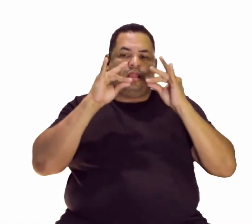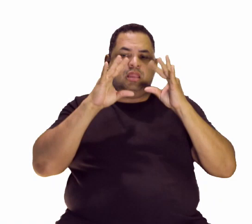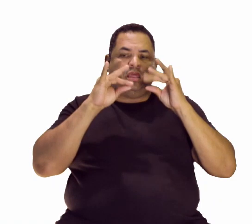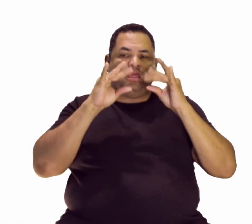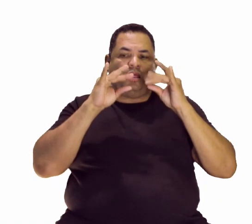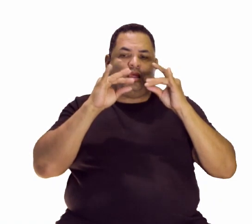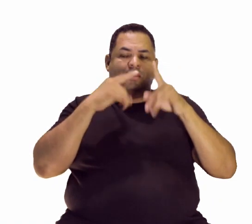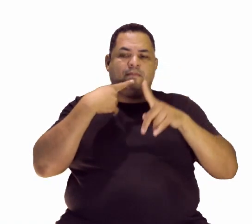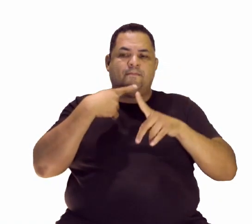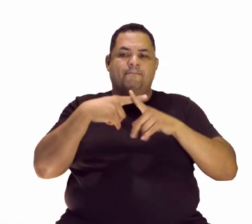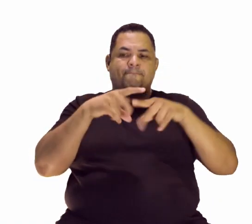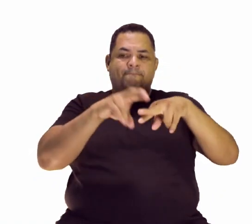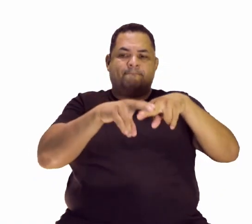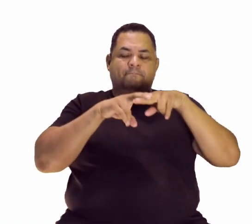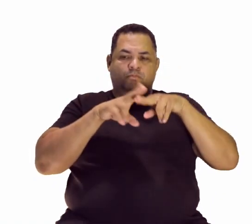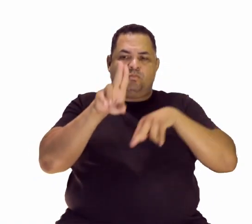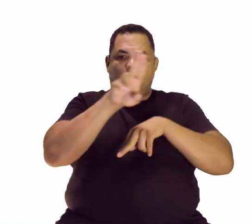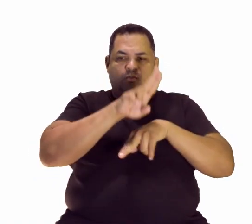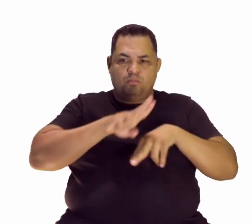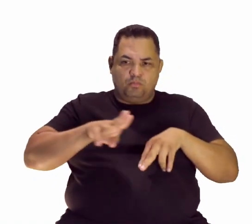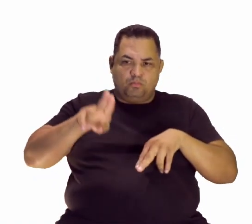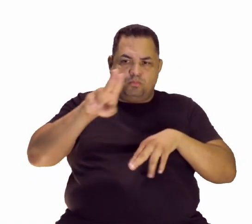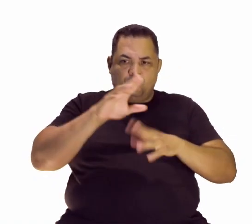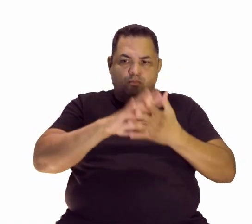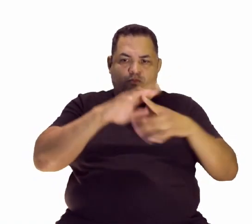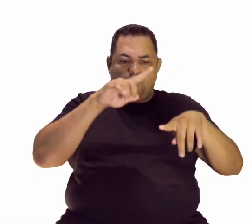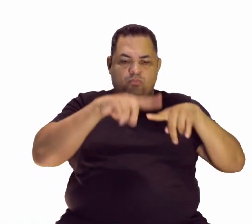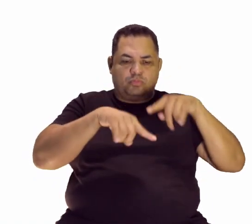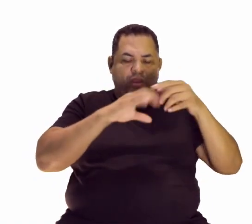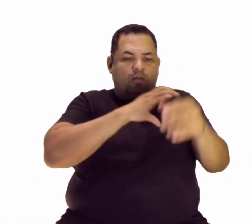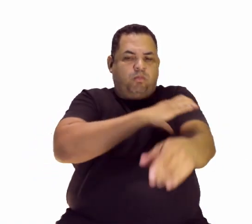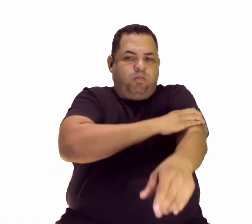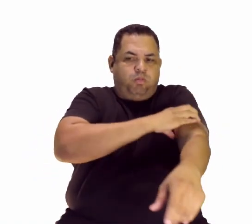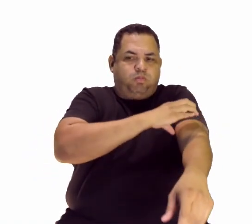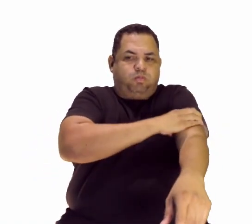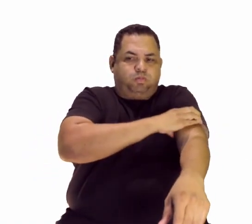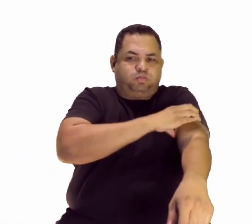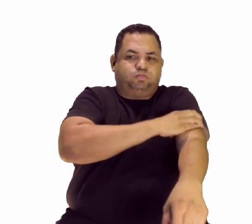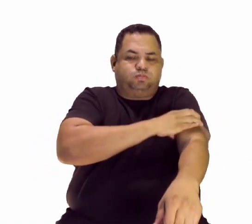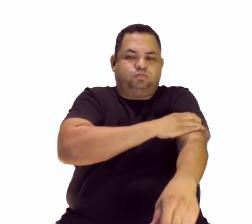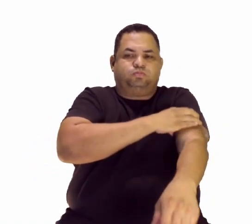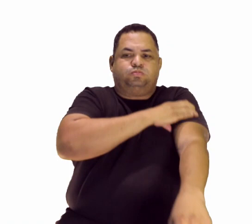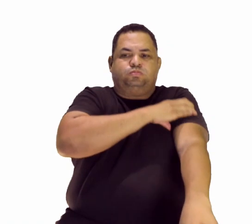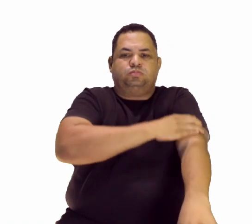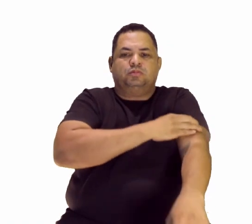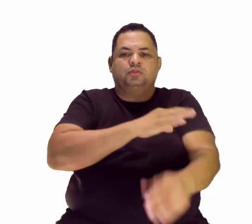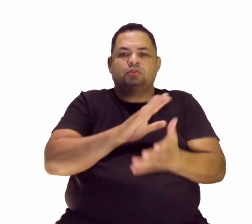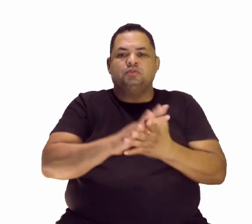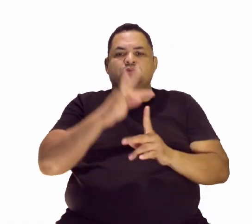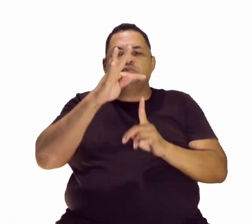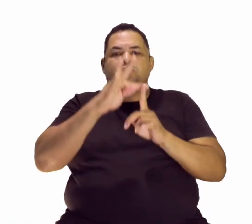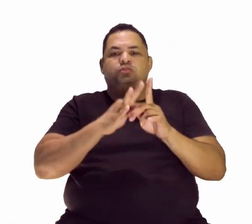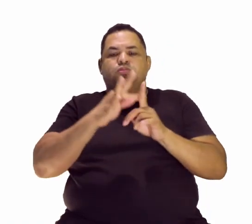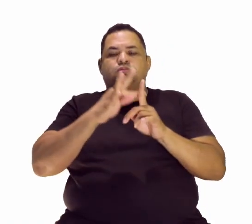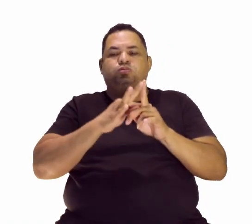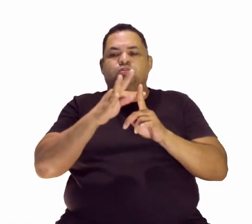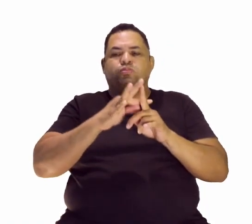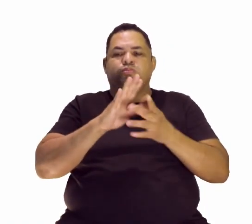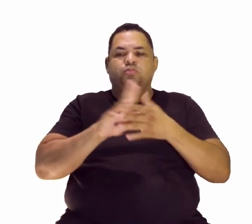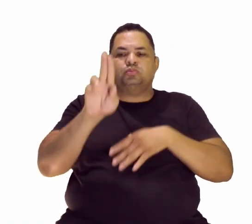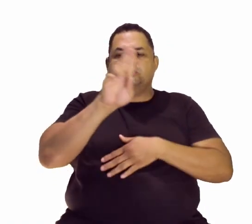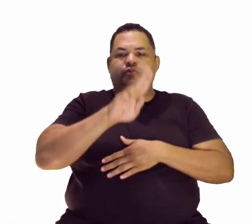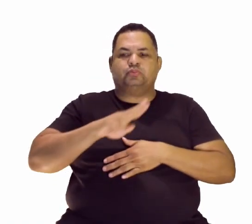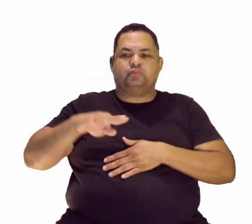isso que ele era utilizado nos aparelhos de medir pressão, eles eram utilizados nos termômetros, que